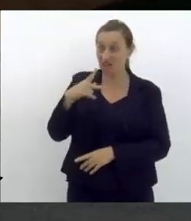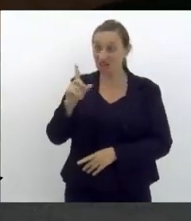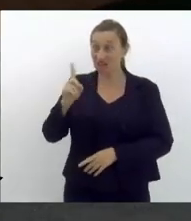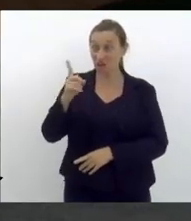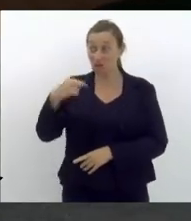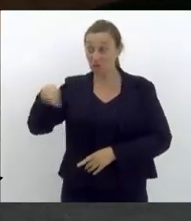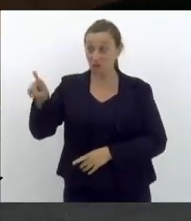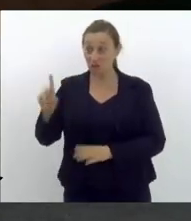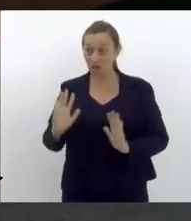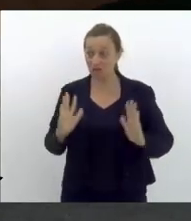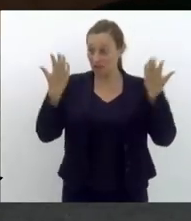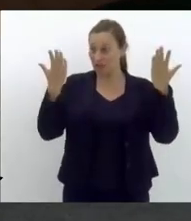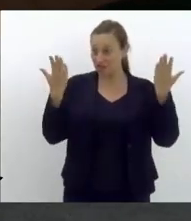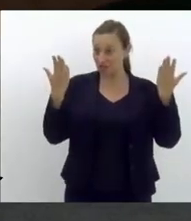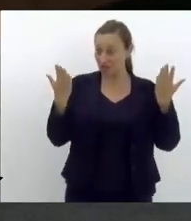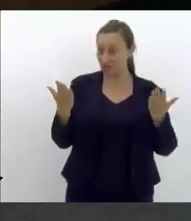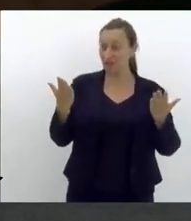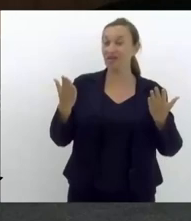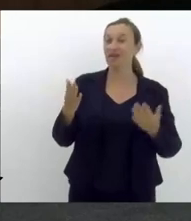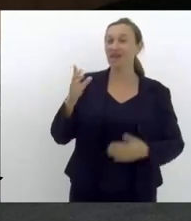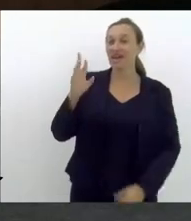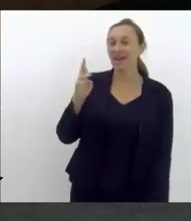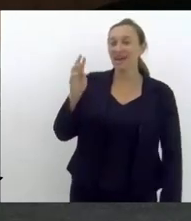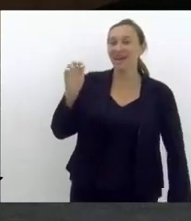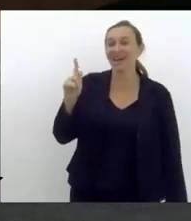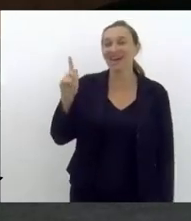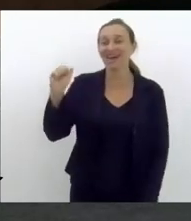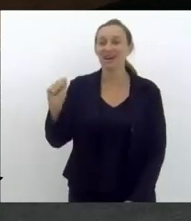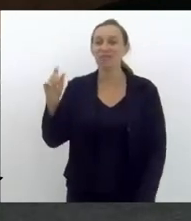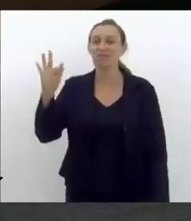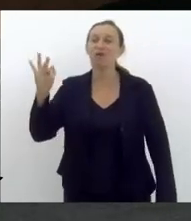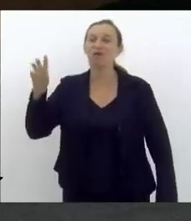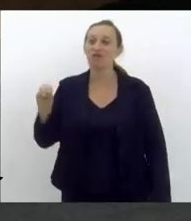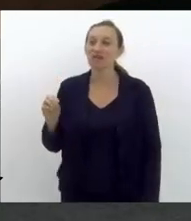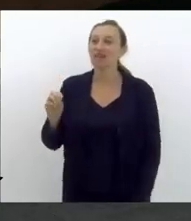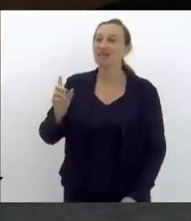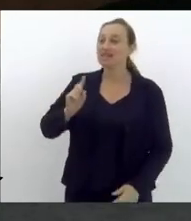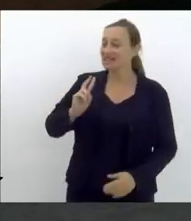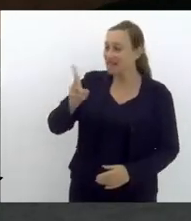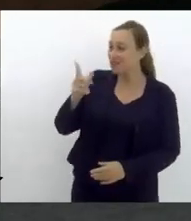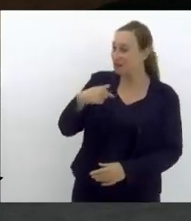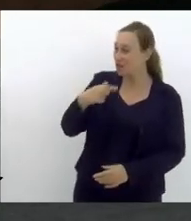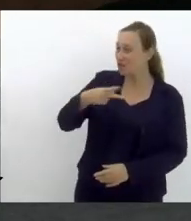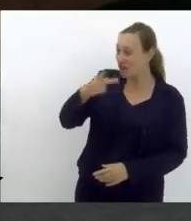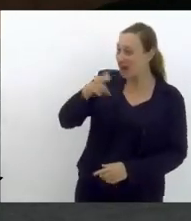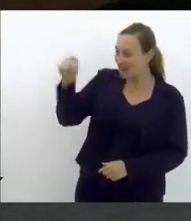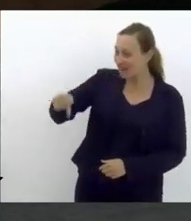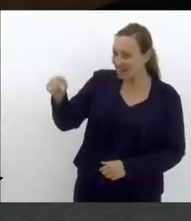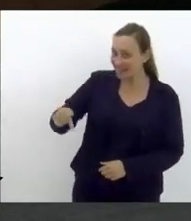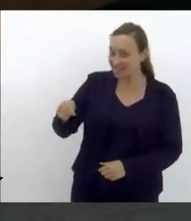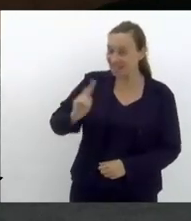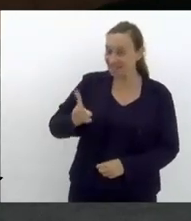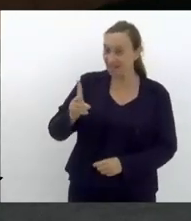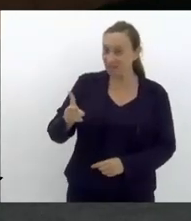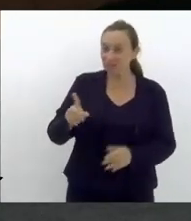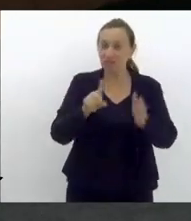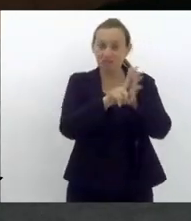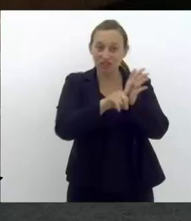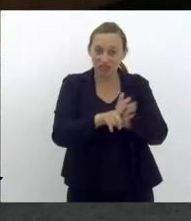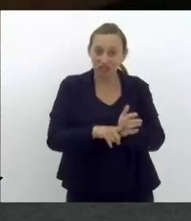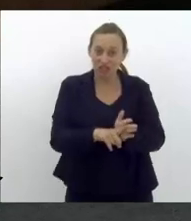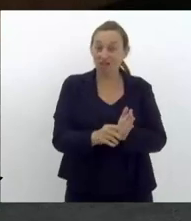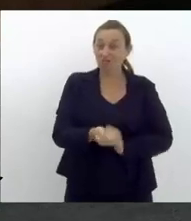no regabofe ele falou que toda vez que eu falar alguma coisa aqui ele vai fiscalizar o governador